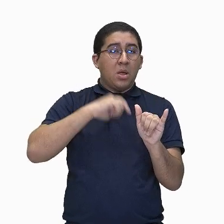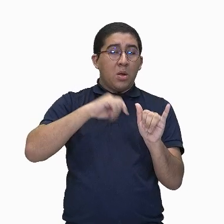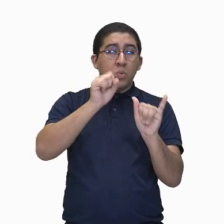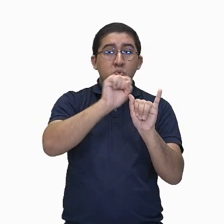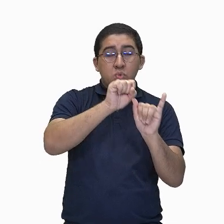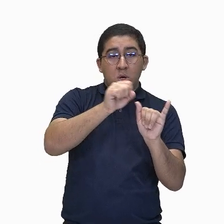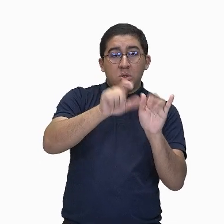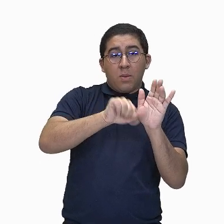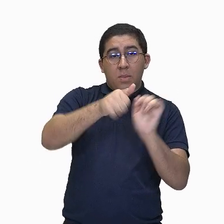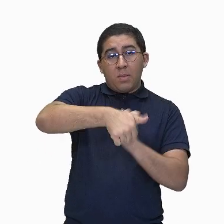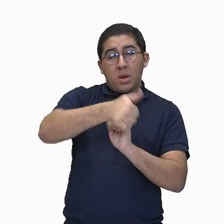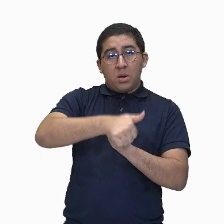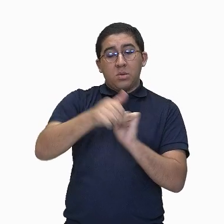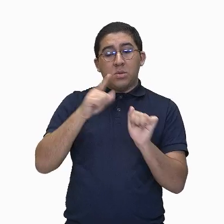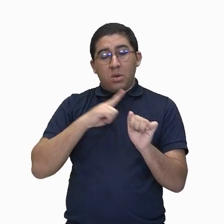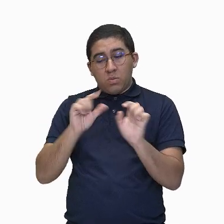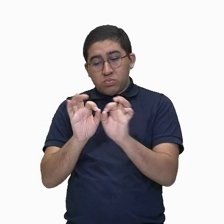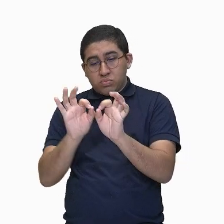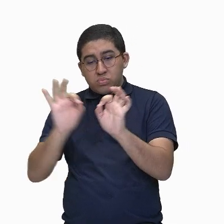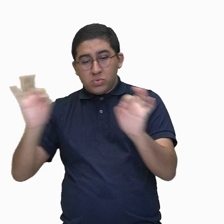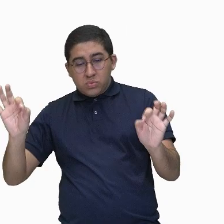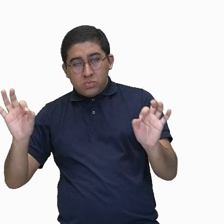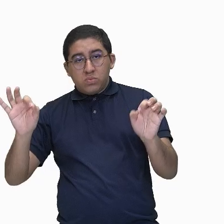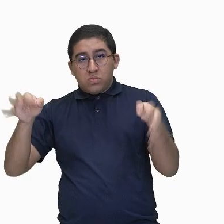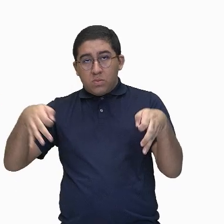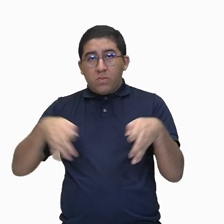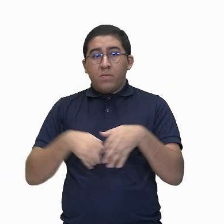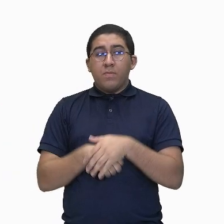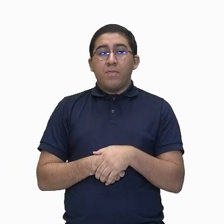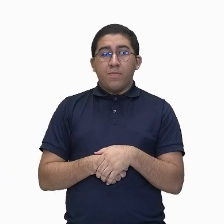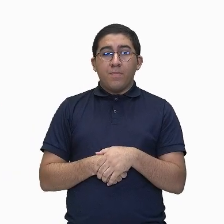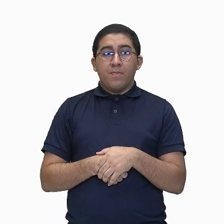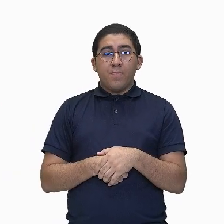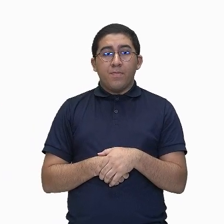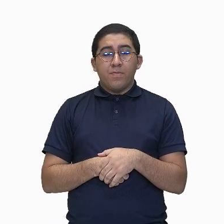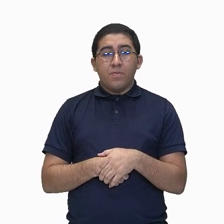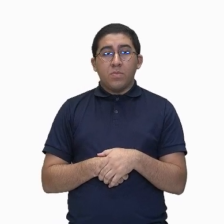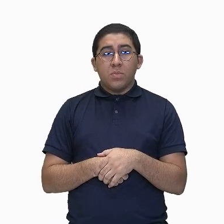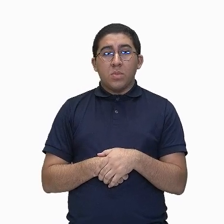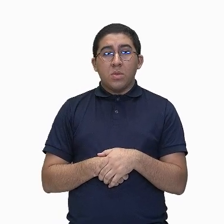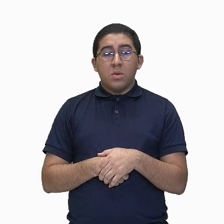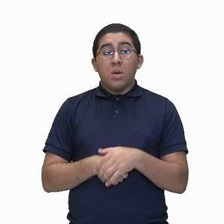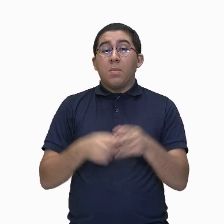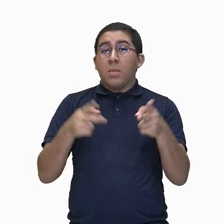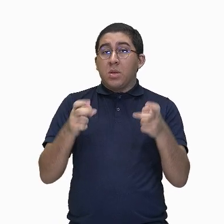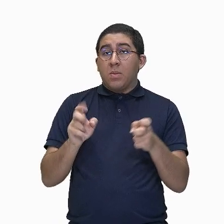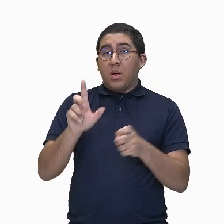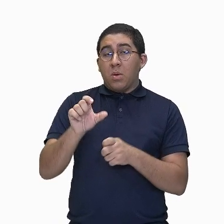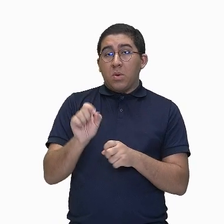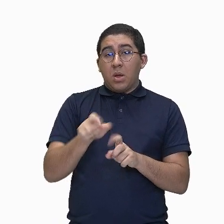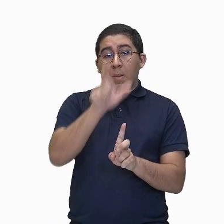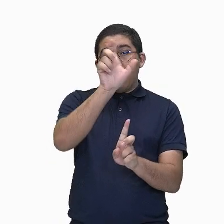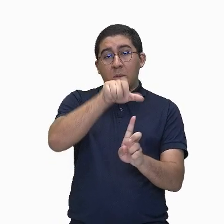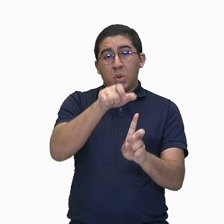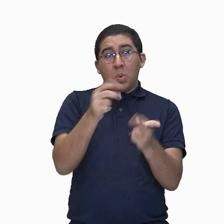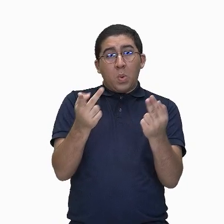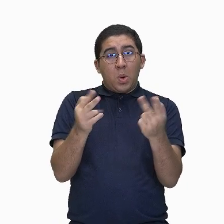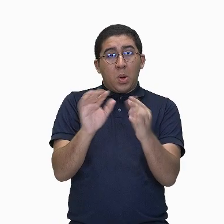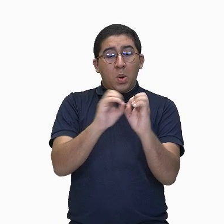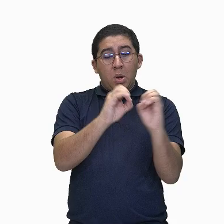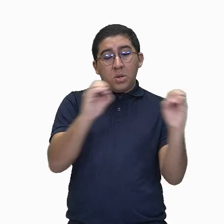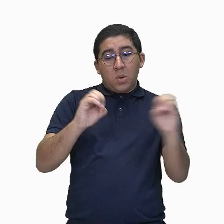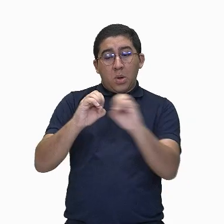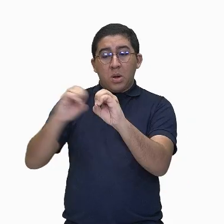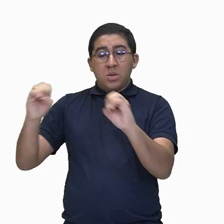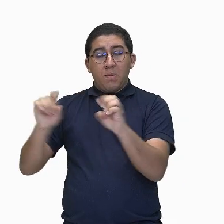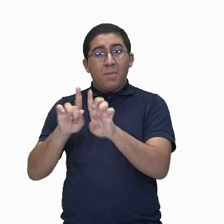Observe que é o mesmo sujeito para as duas orações, só que são informações diferentes,